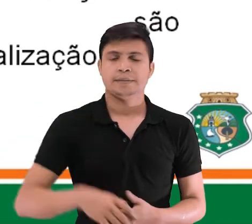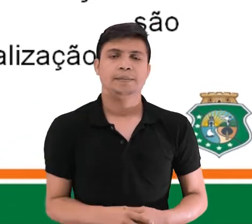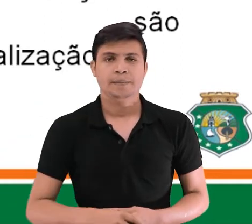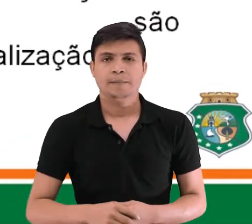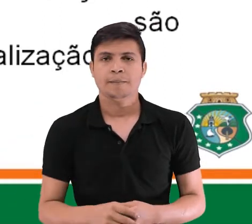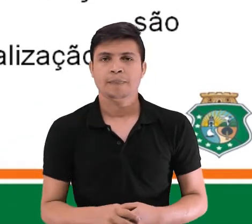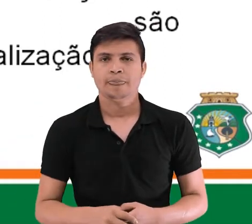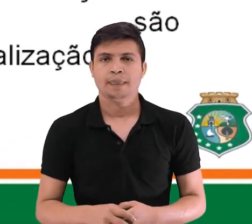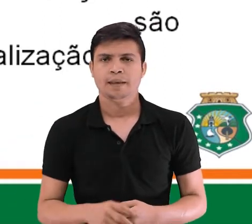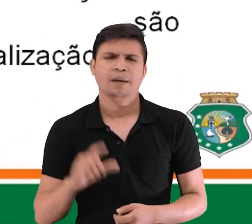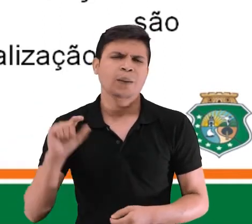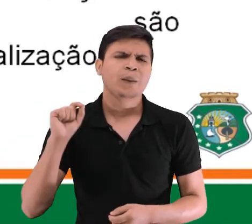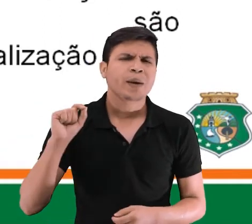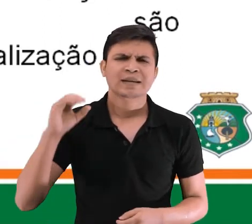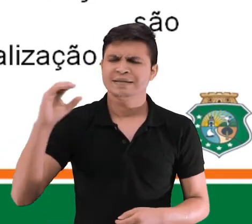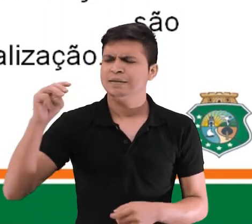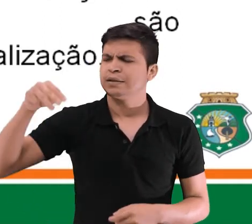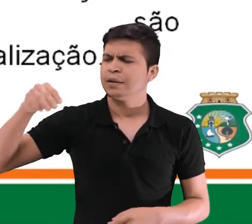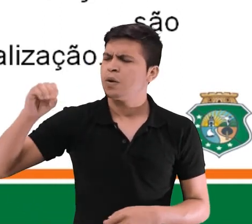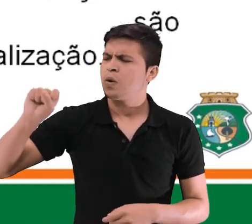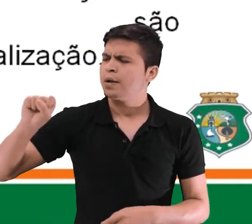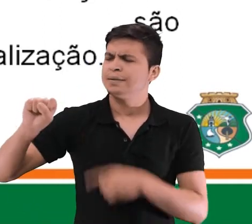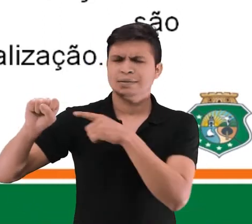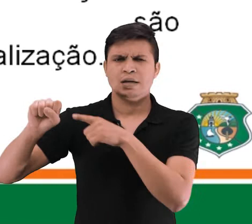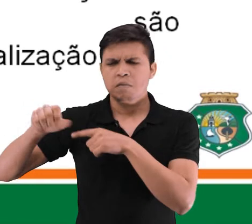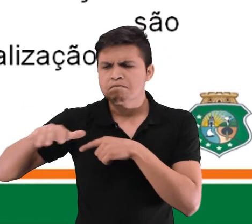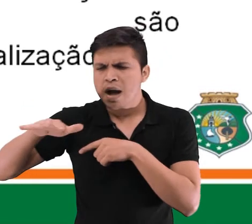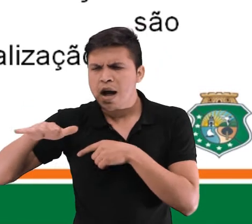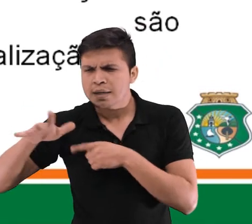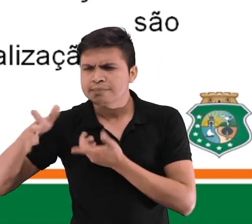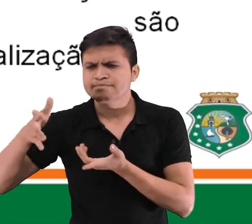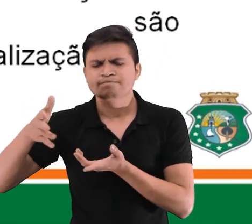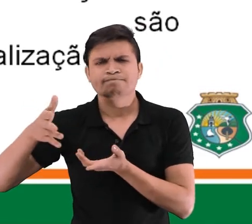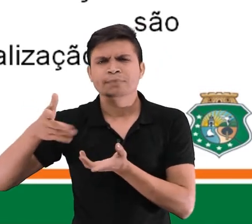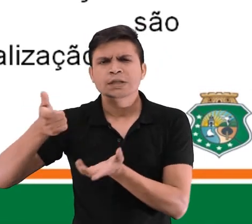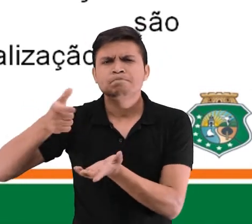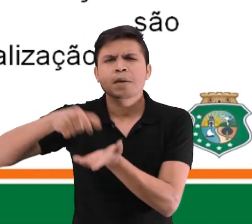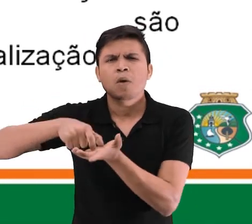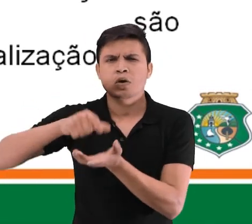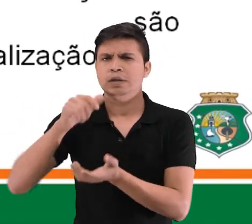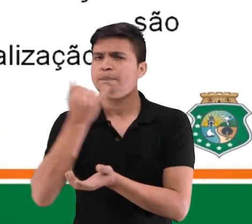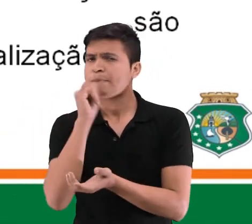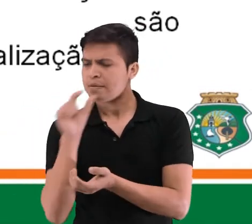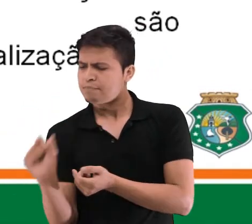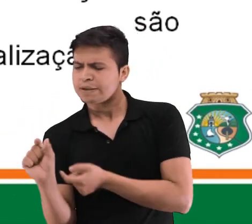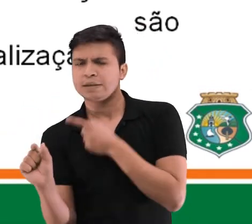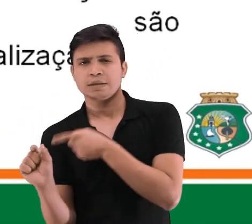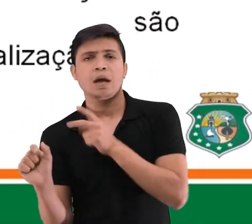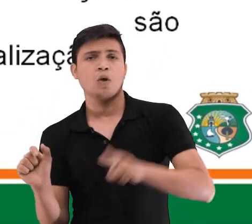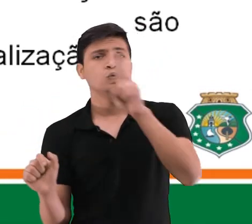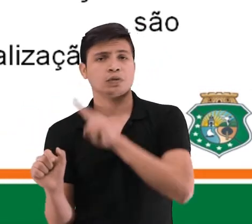É uma pequena área de memória volátil alimentada por uma bateria, que é usada para gravar